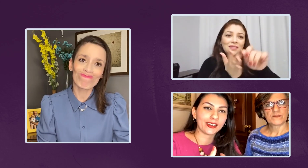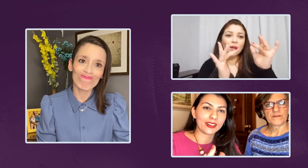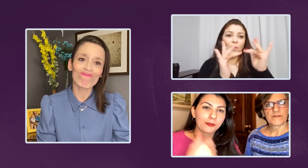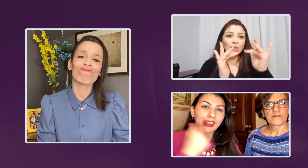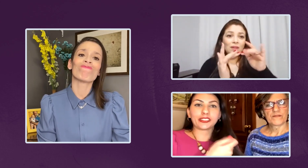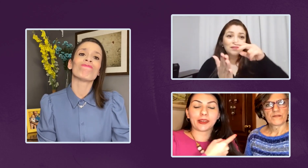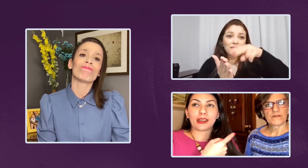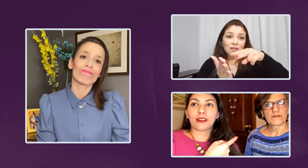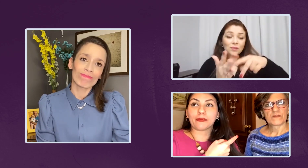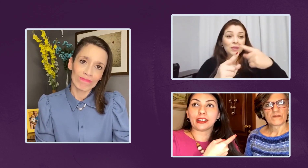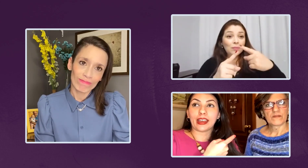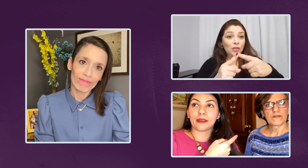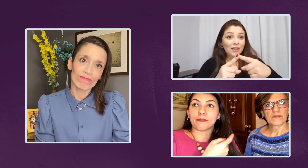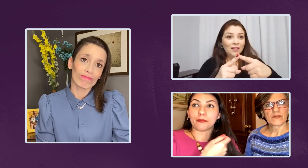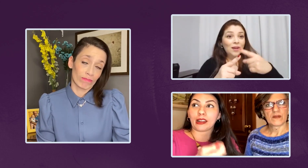aí.